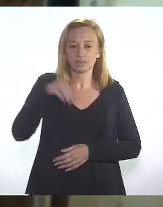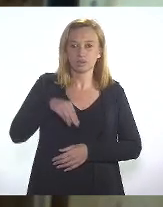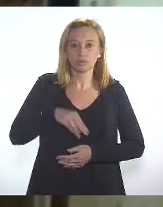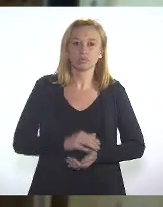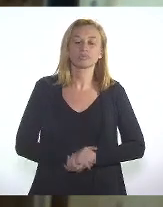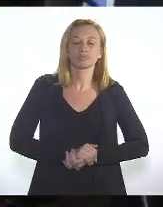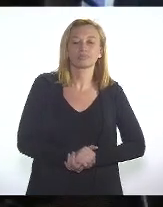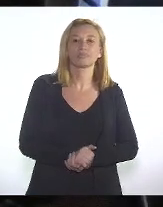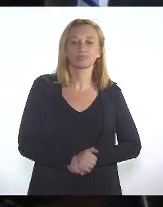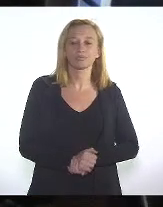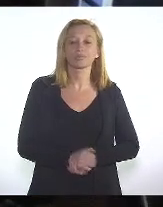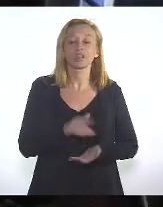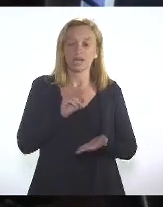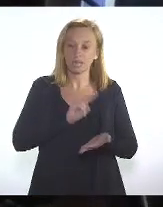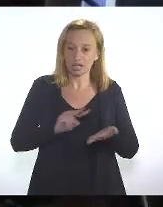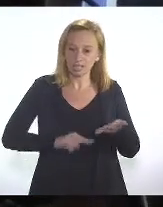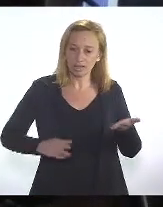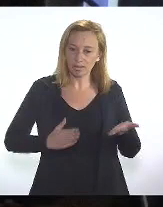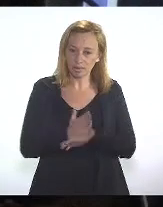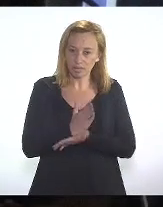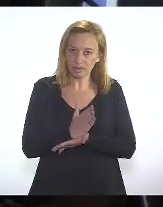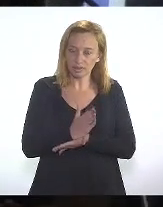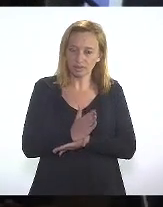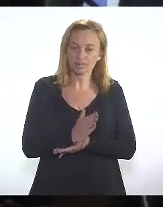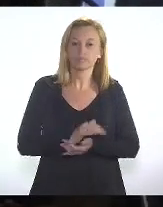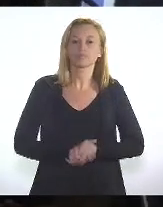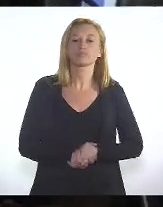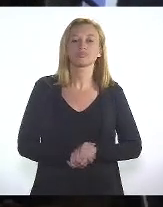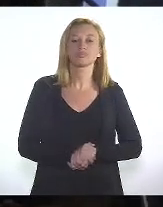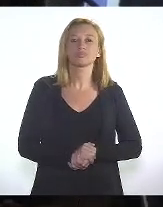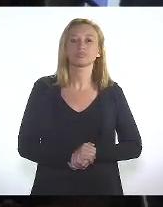17h05. Lida e aprovada a ata,